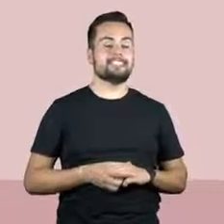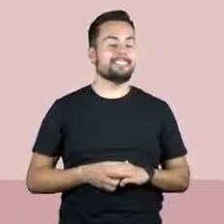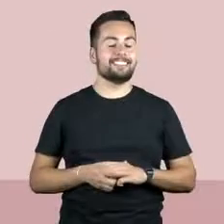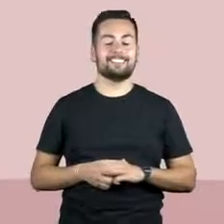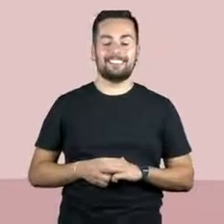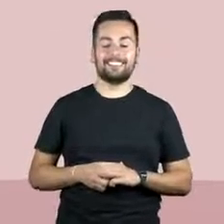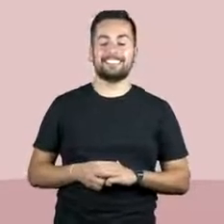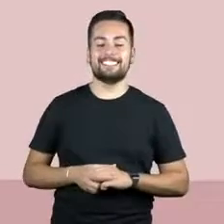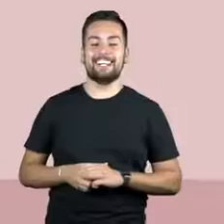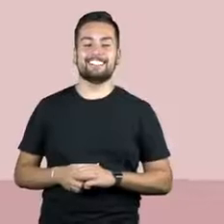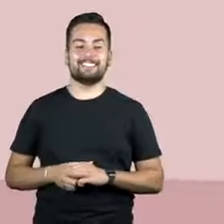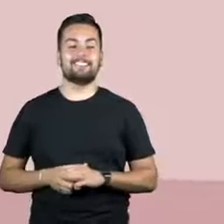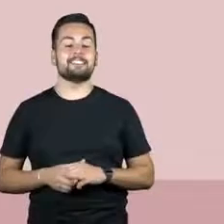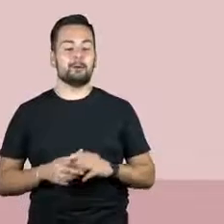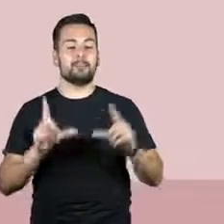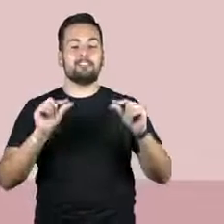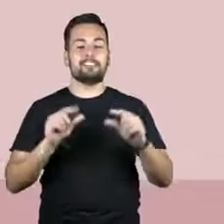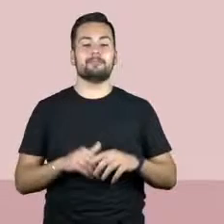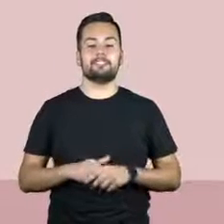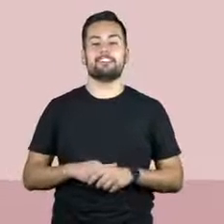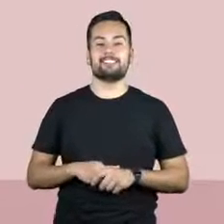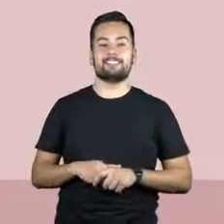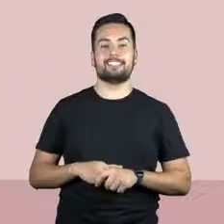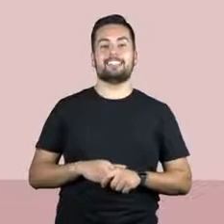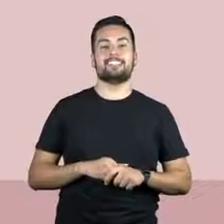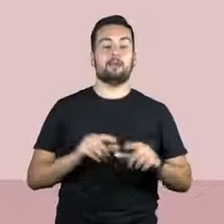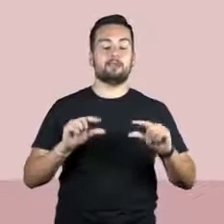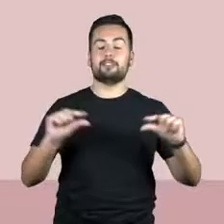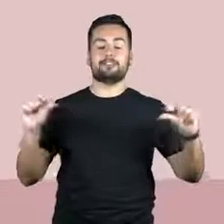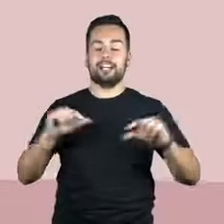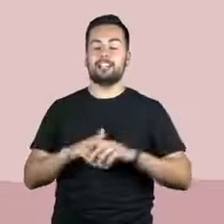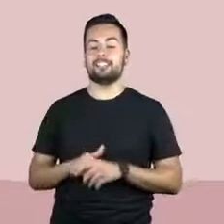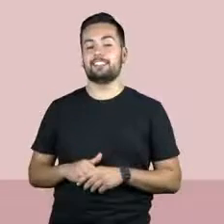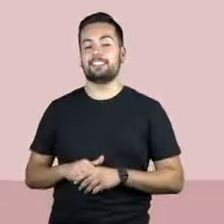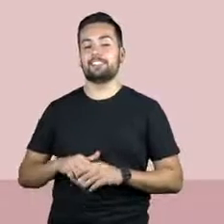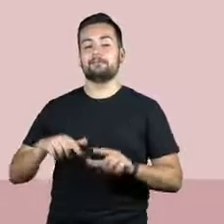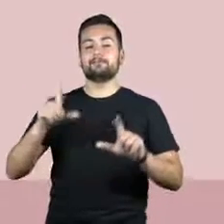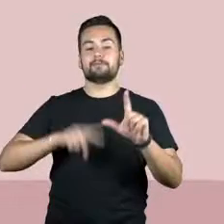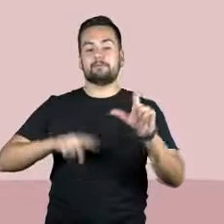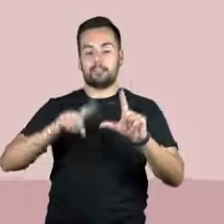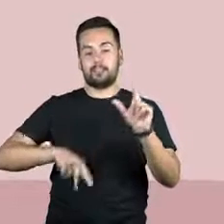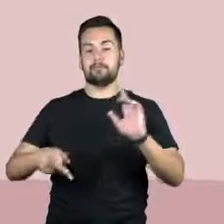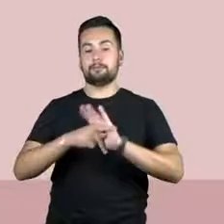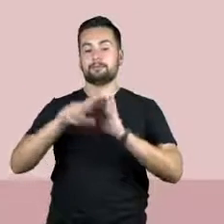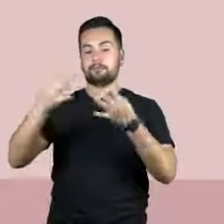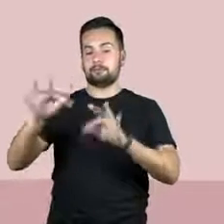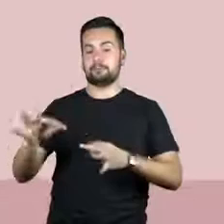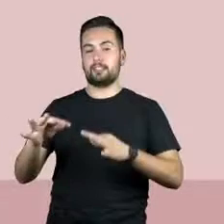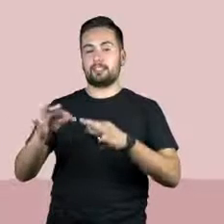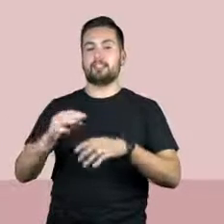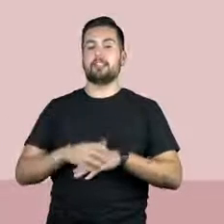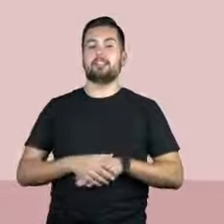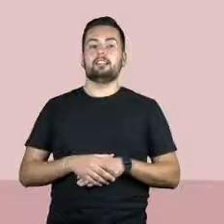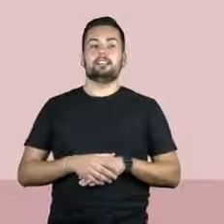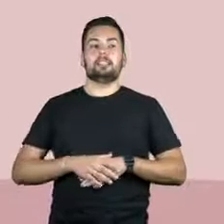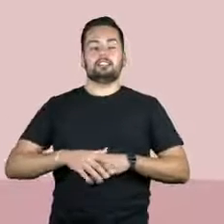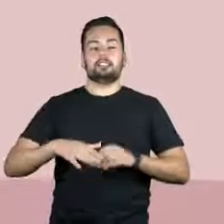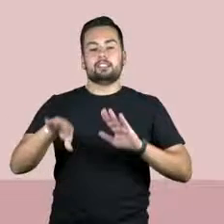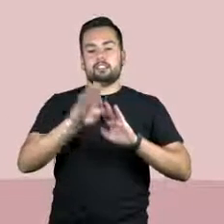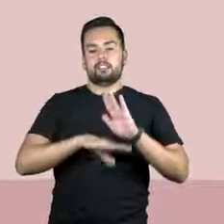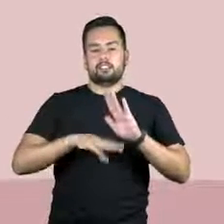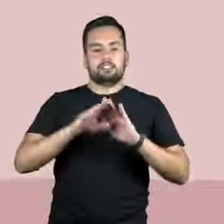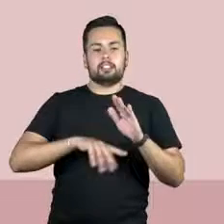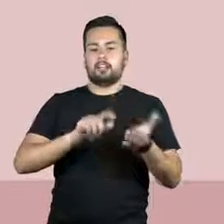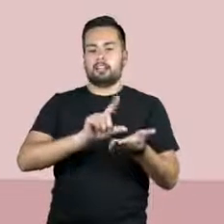de parâmetro especificadamente. Na literatura técnica, quando eu falo literatura técnica, livros, são artigos,